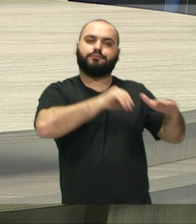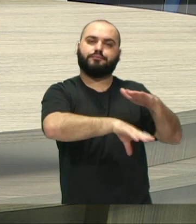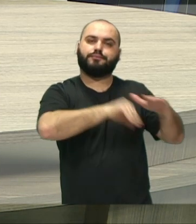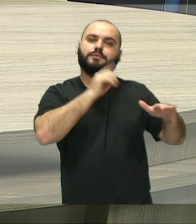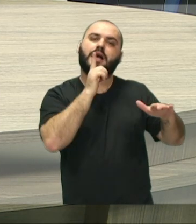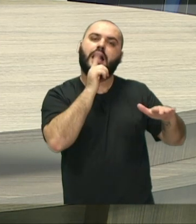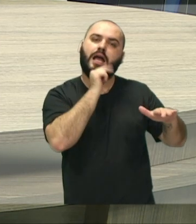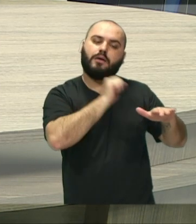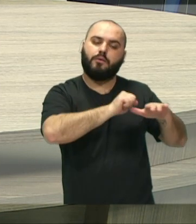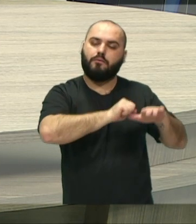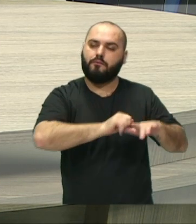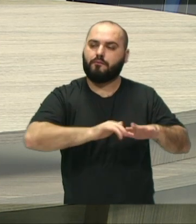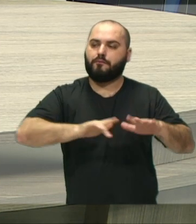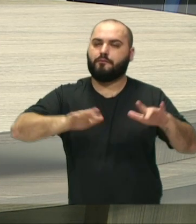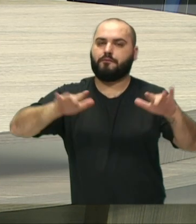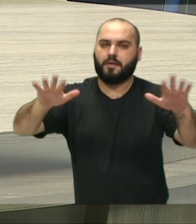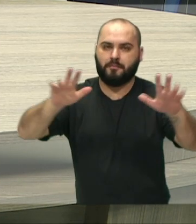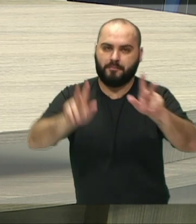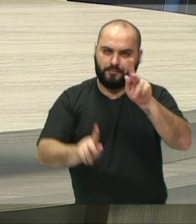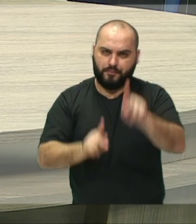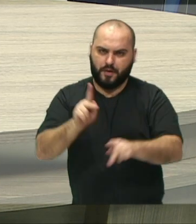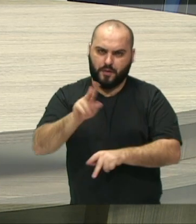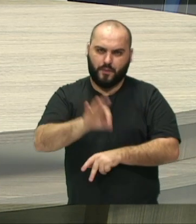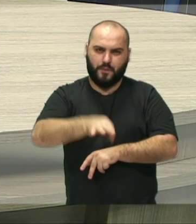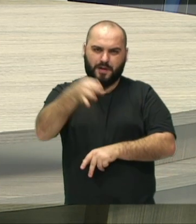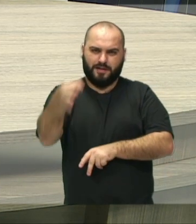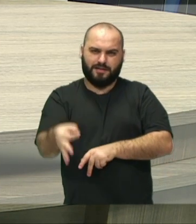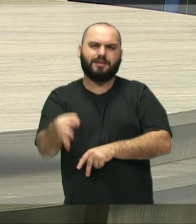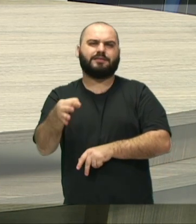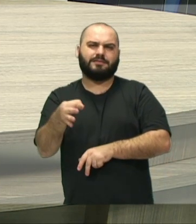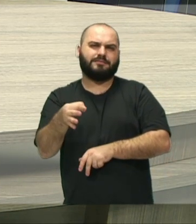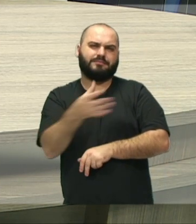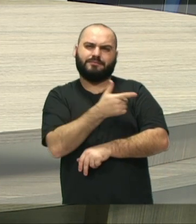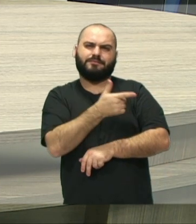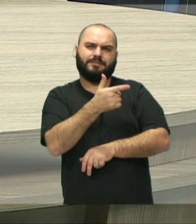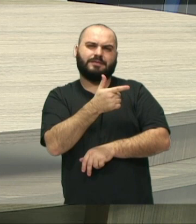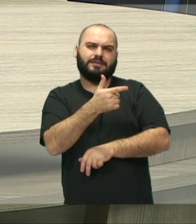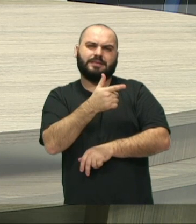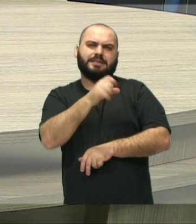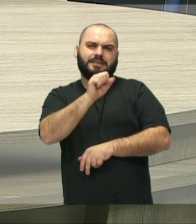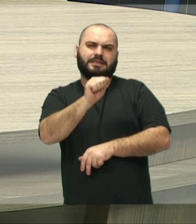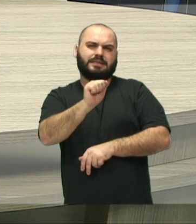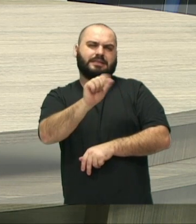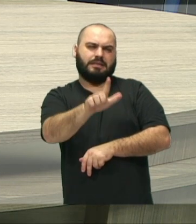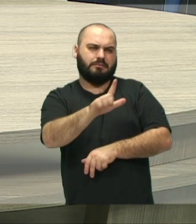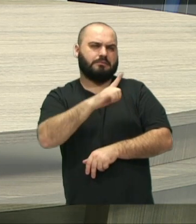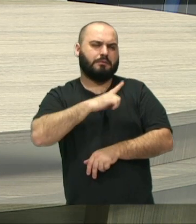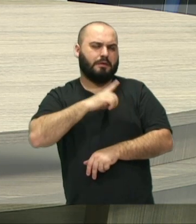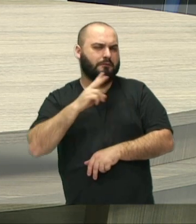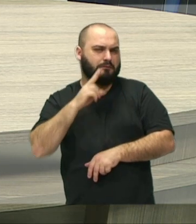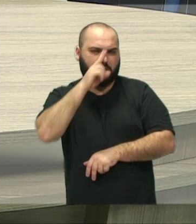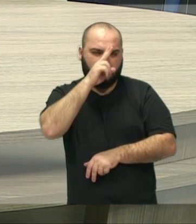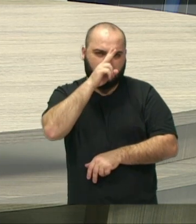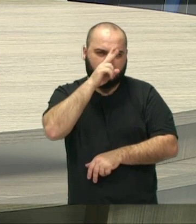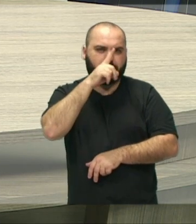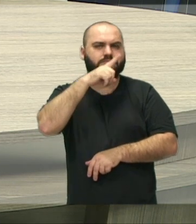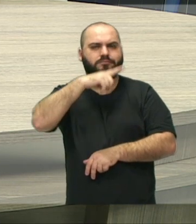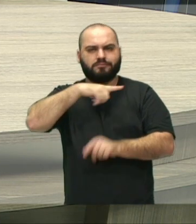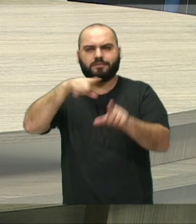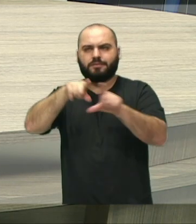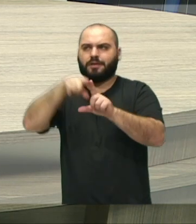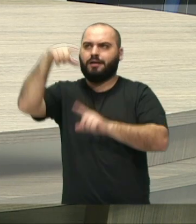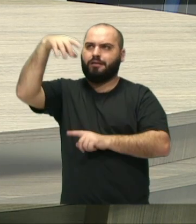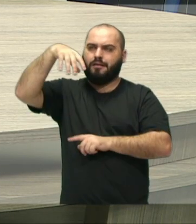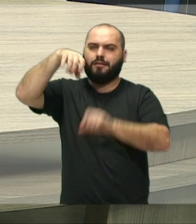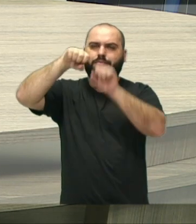toda a qualidade da água, que fica muito salobra mesmo, fica salina e acaba queimando os equipamentos.